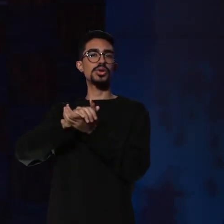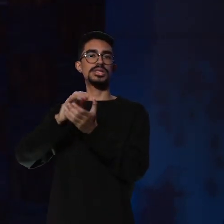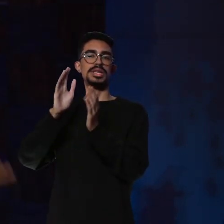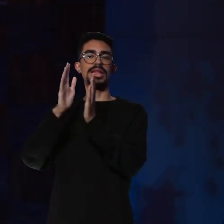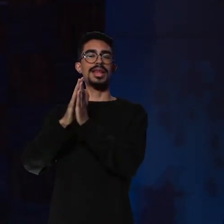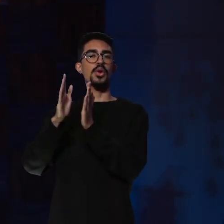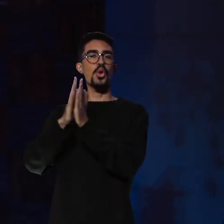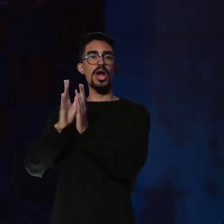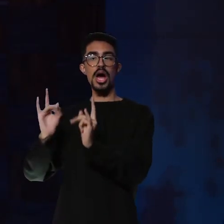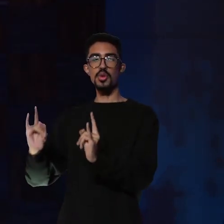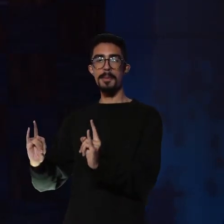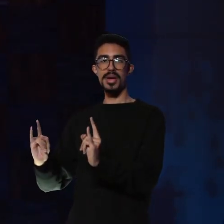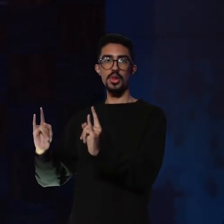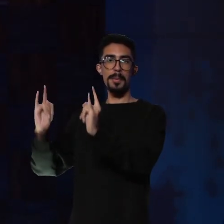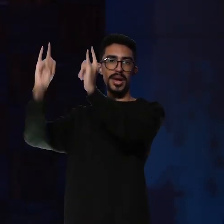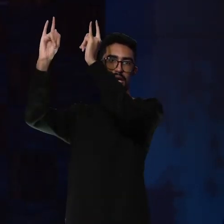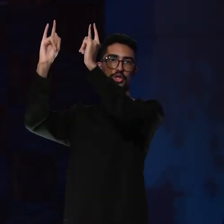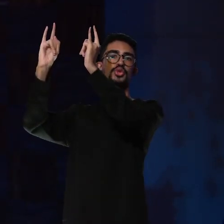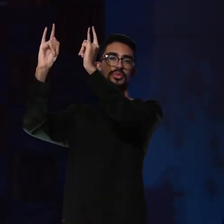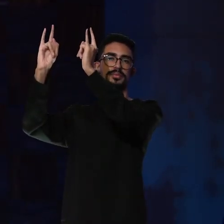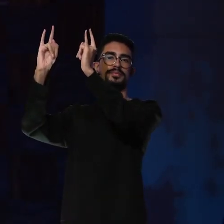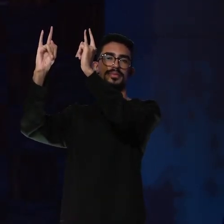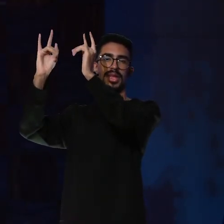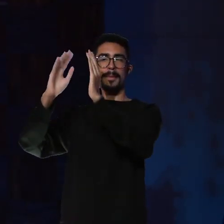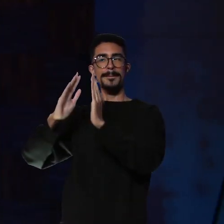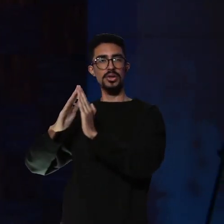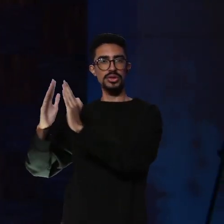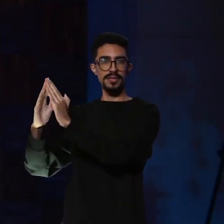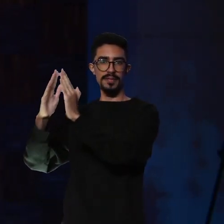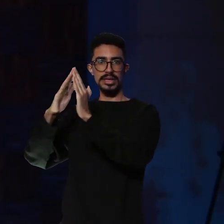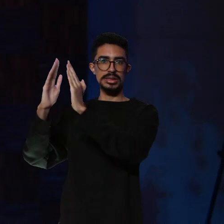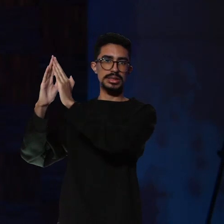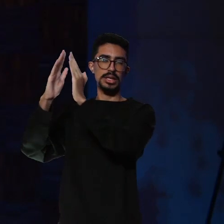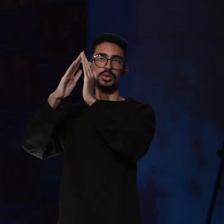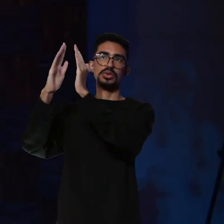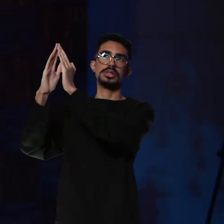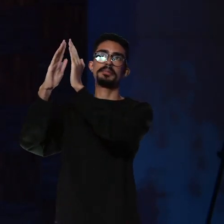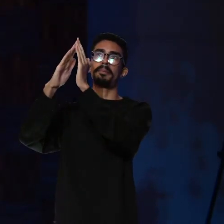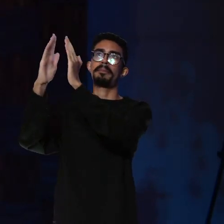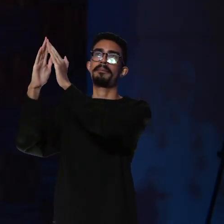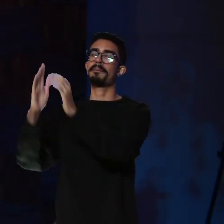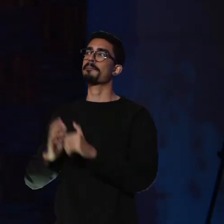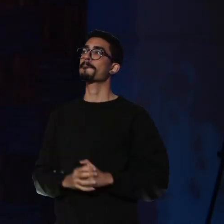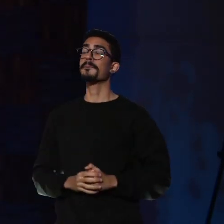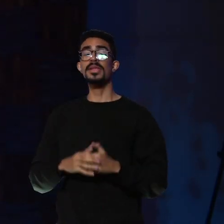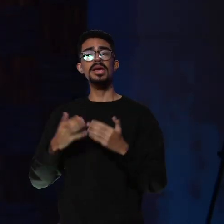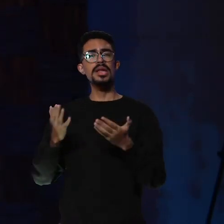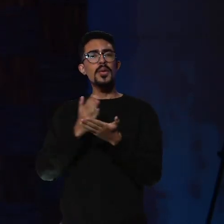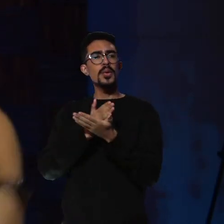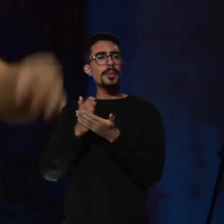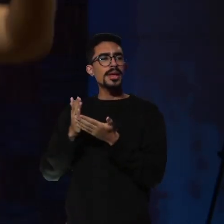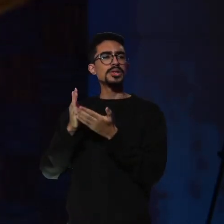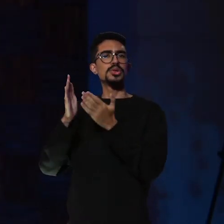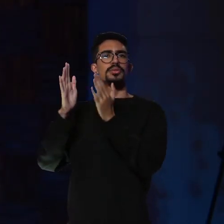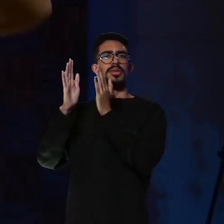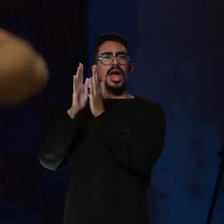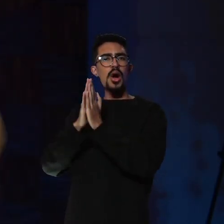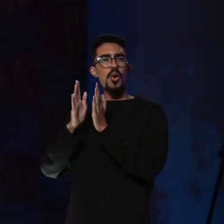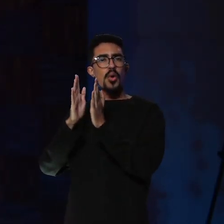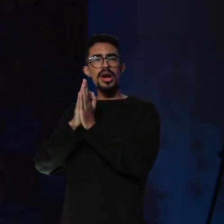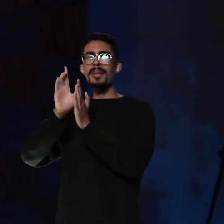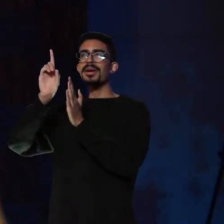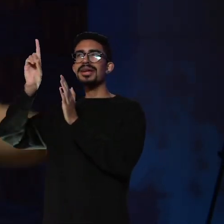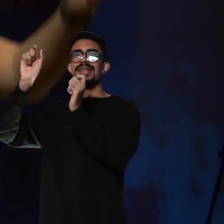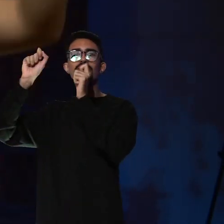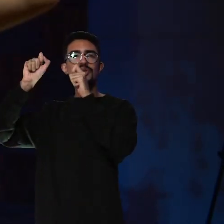igreja, então dos 12 já virou 10, gente. Já facilitou, né? A gente começou a orar para que Deus visite o nosso prédio,